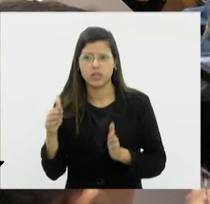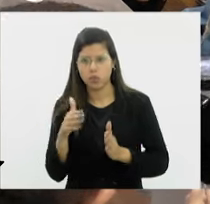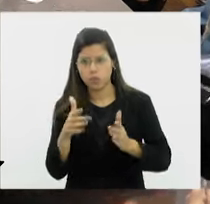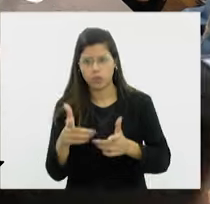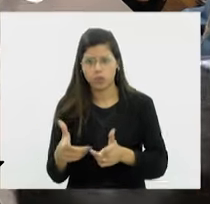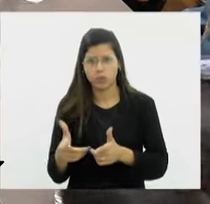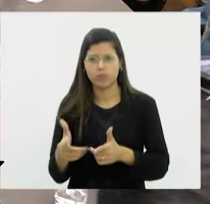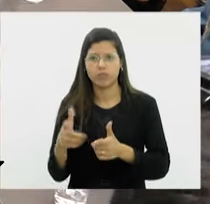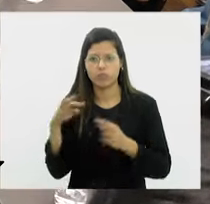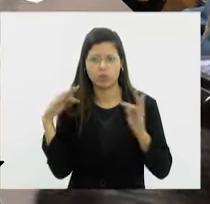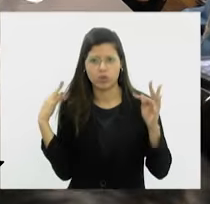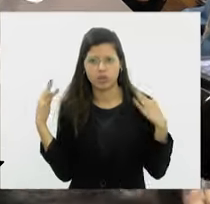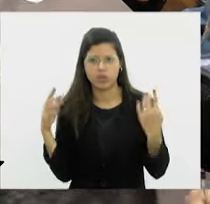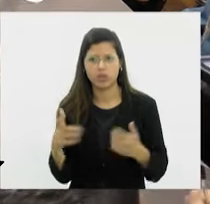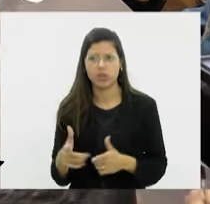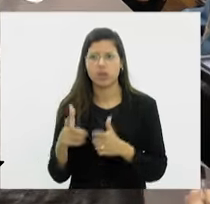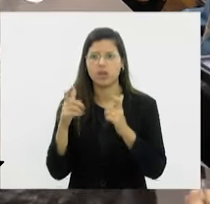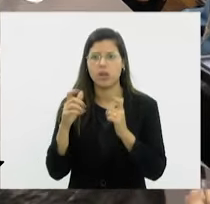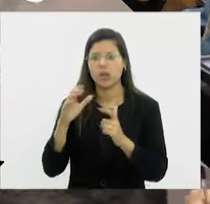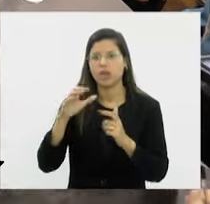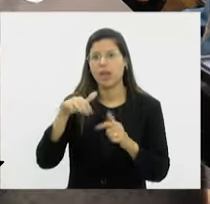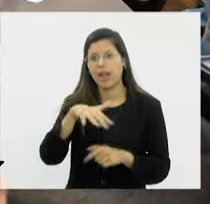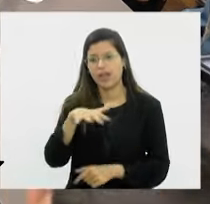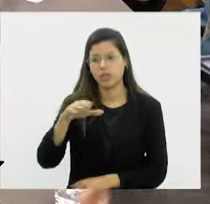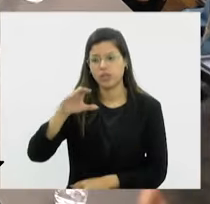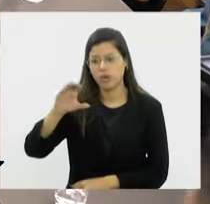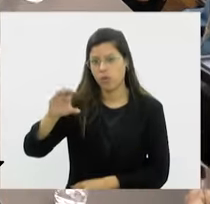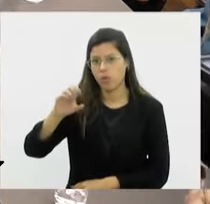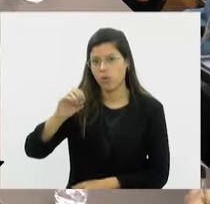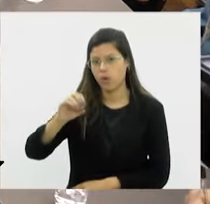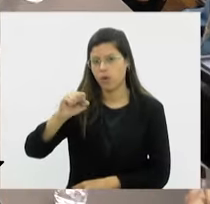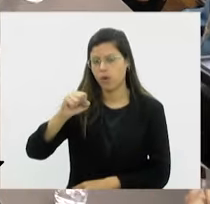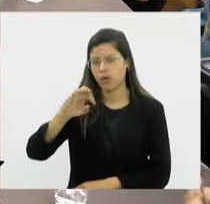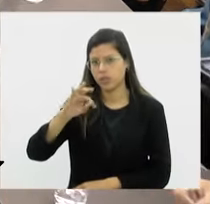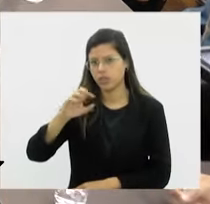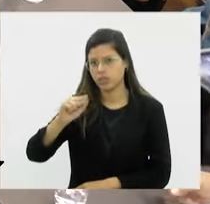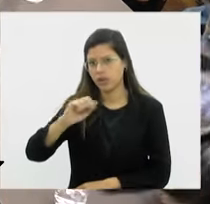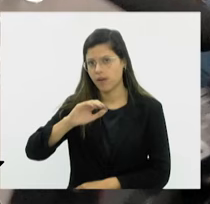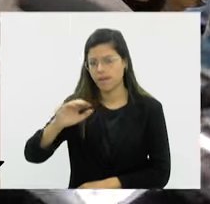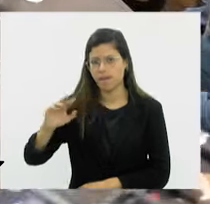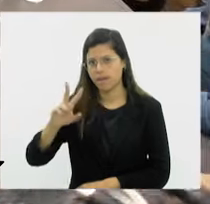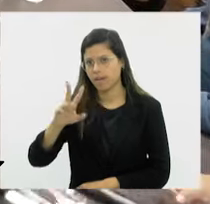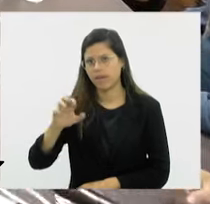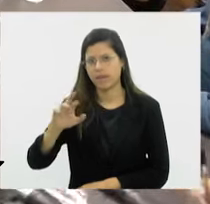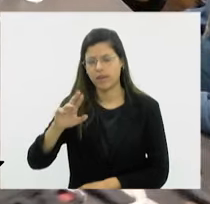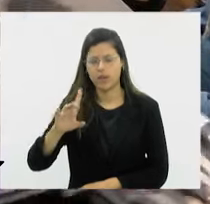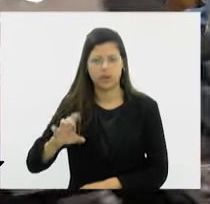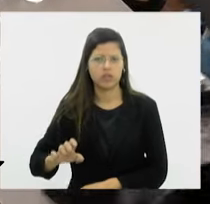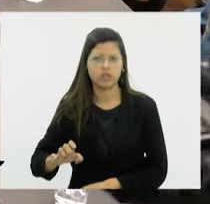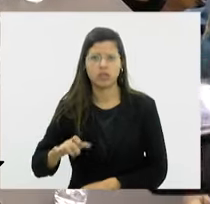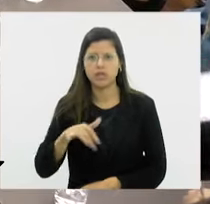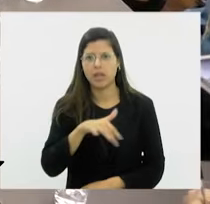tiro desportivo na região Costa Verde, vai ser lá na região Costa Verde, entende? Na região do